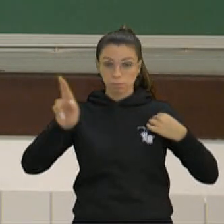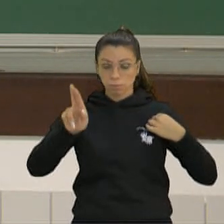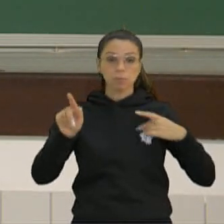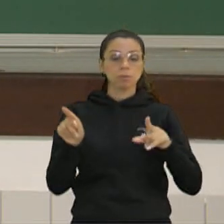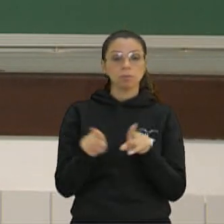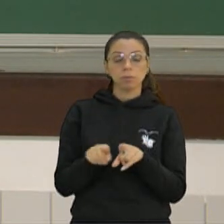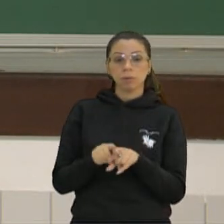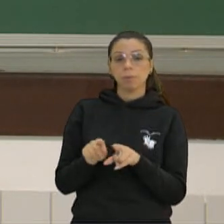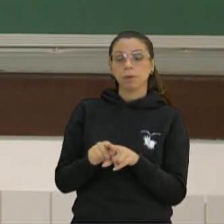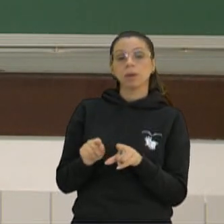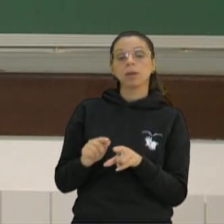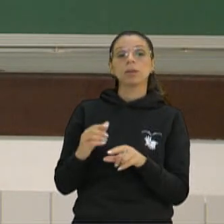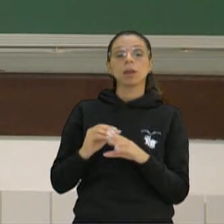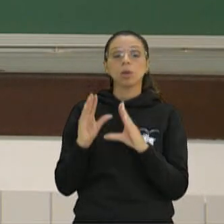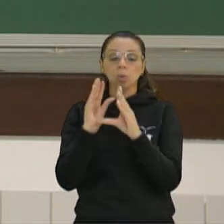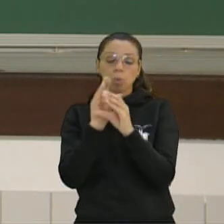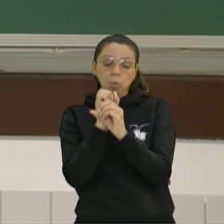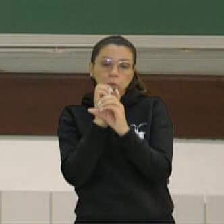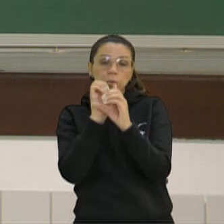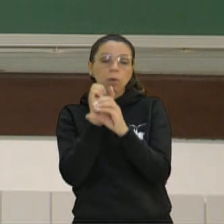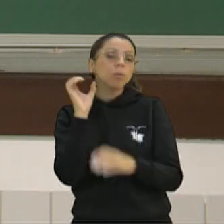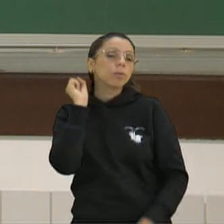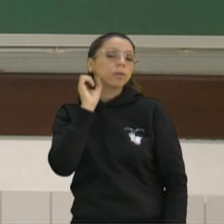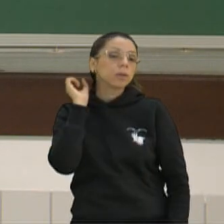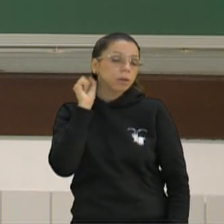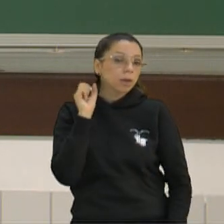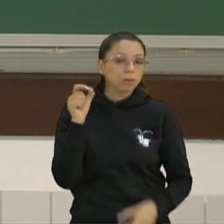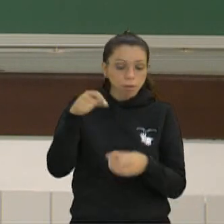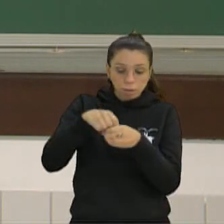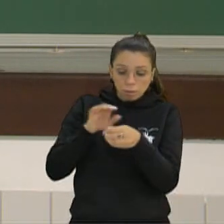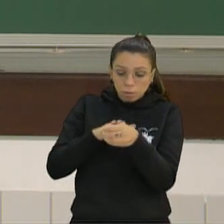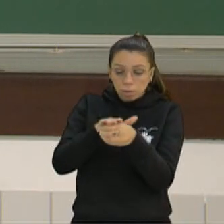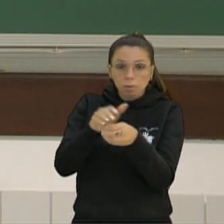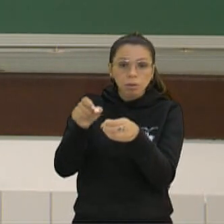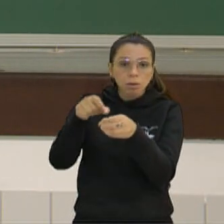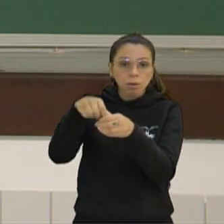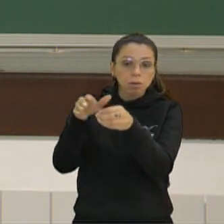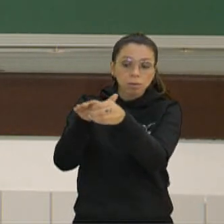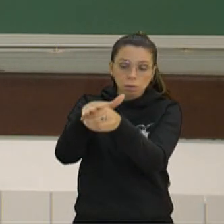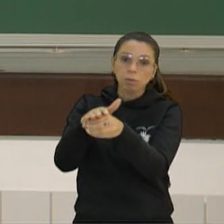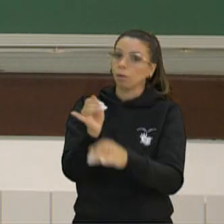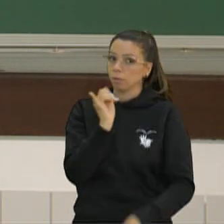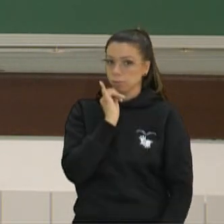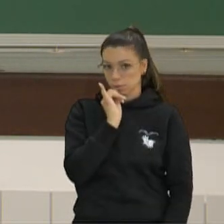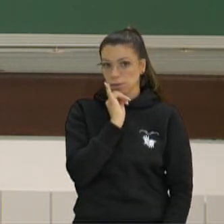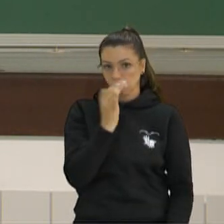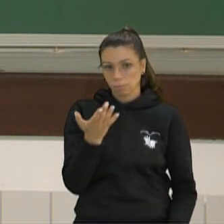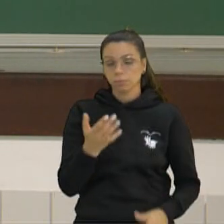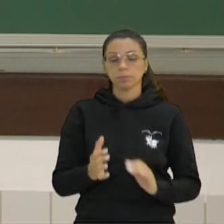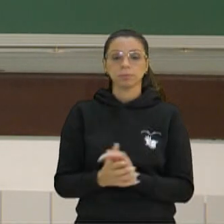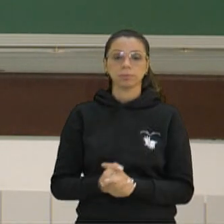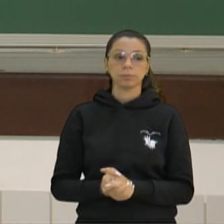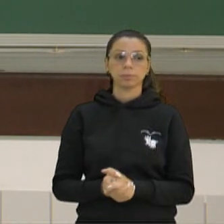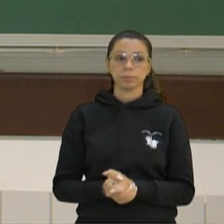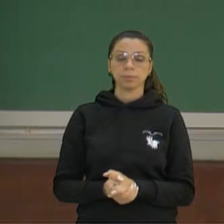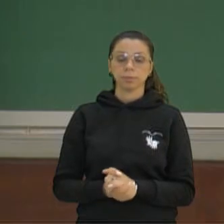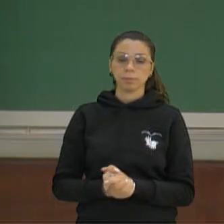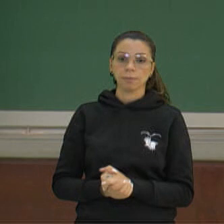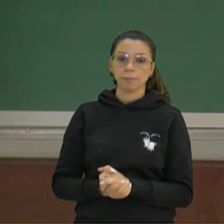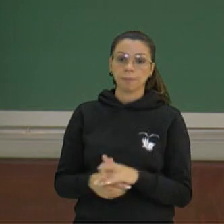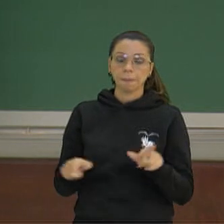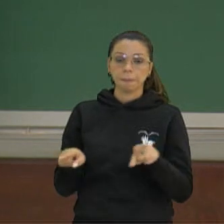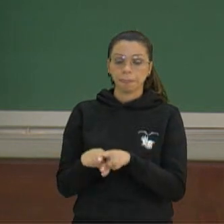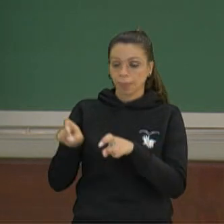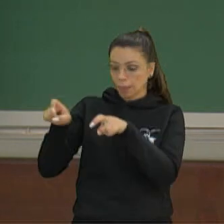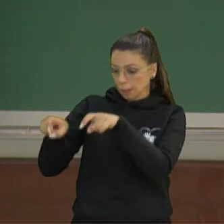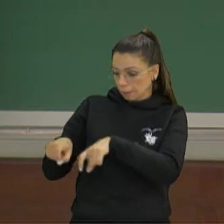vem ali do algodão que foi plantado, então, na arte ali da agricultura. Só um exemplo, tá? A atividade